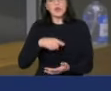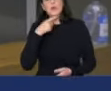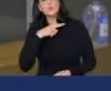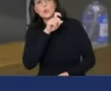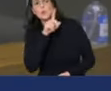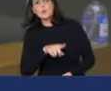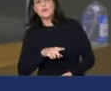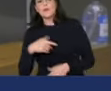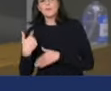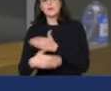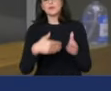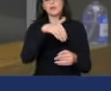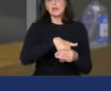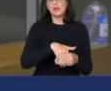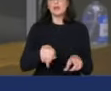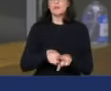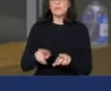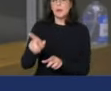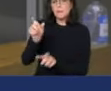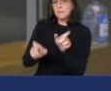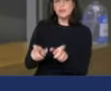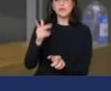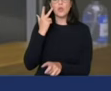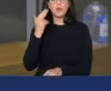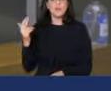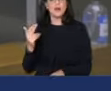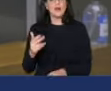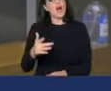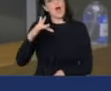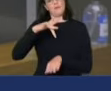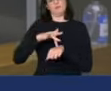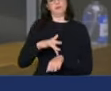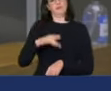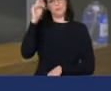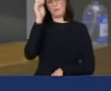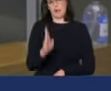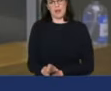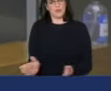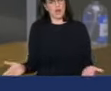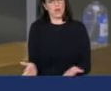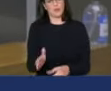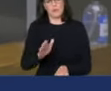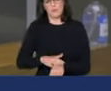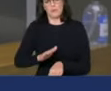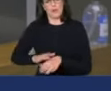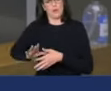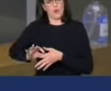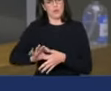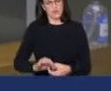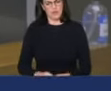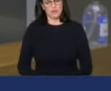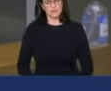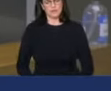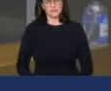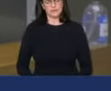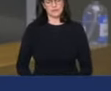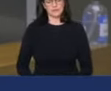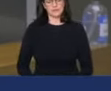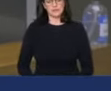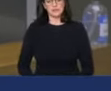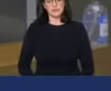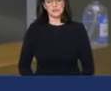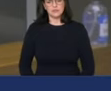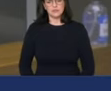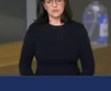também de cidadãos é um absurdo que nós estamos vivendo no Brasil e sobre o aplausos daqueles que diziam